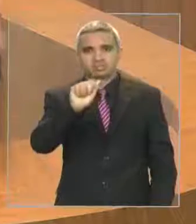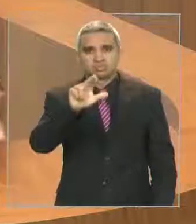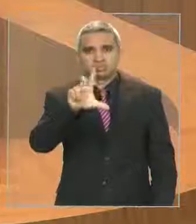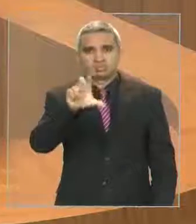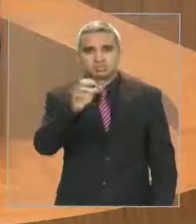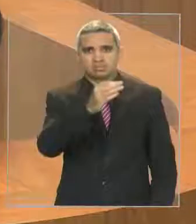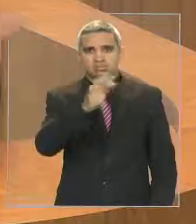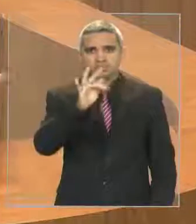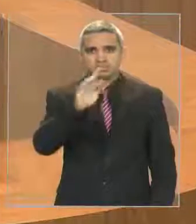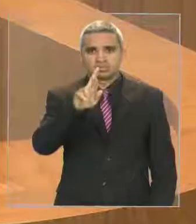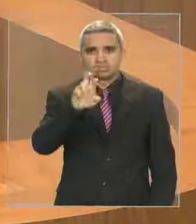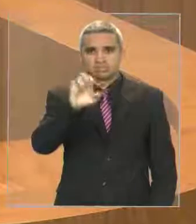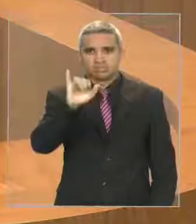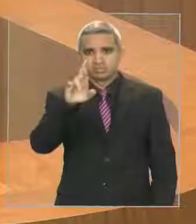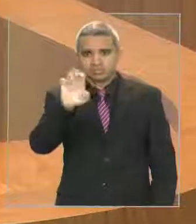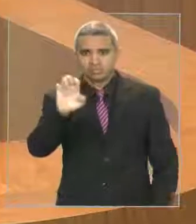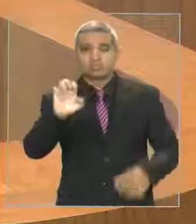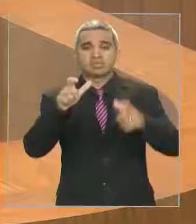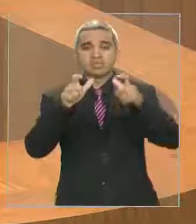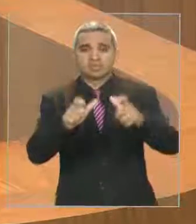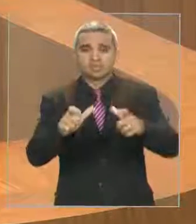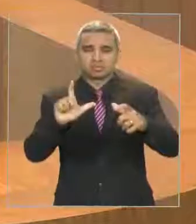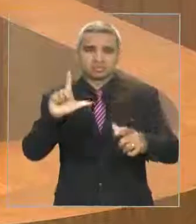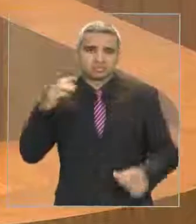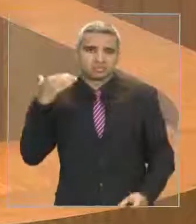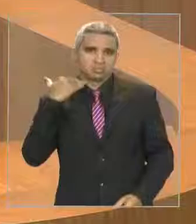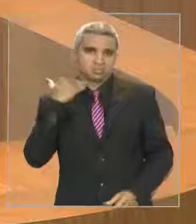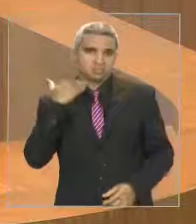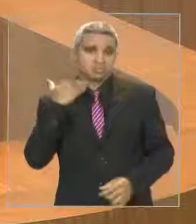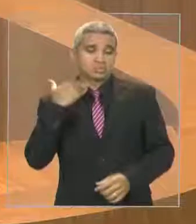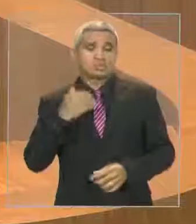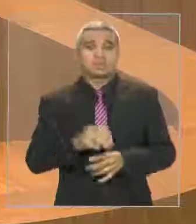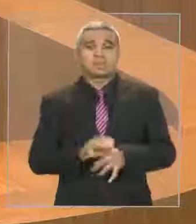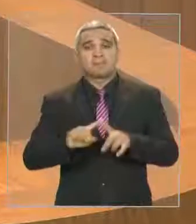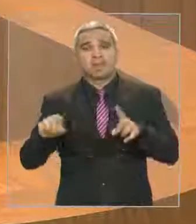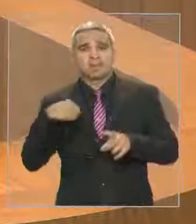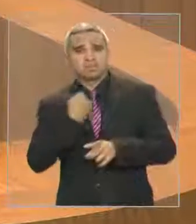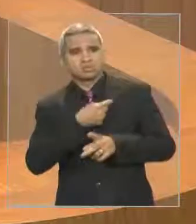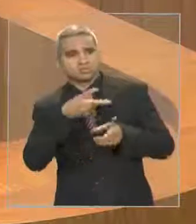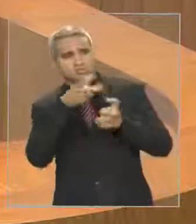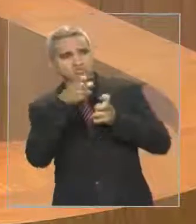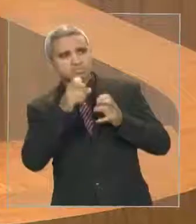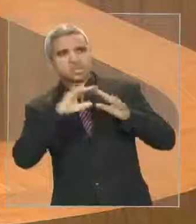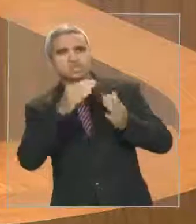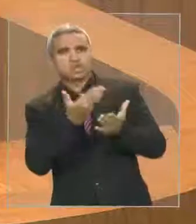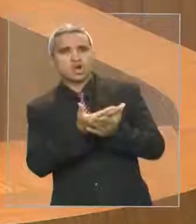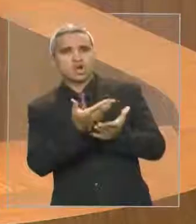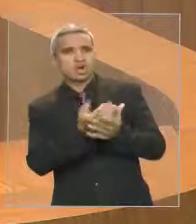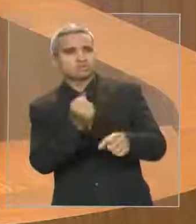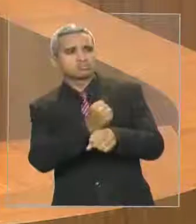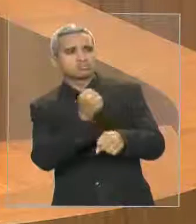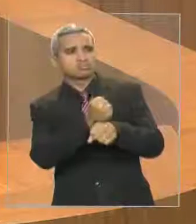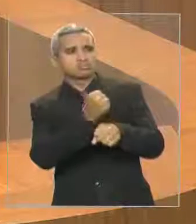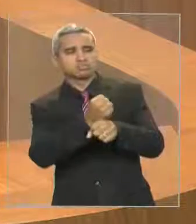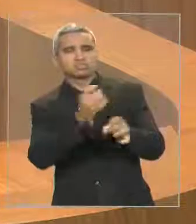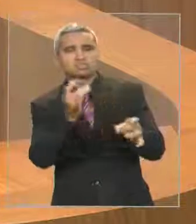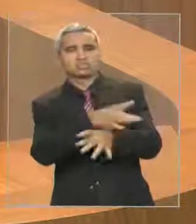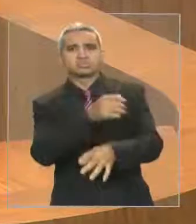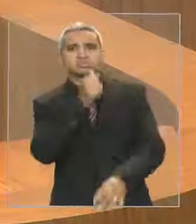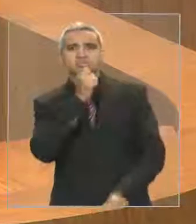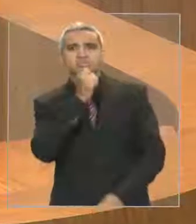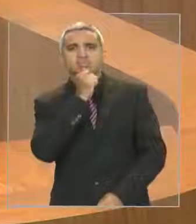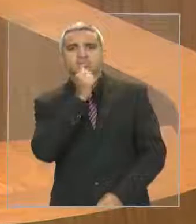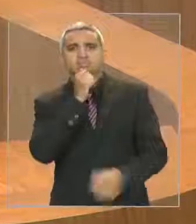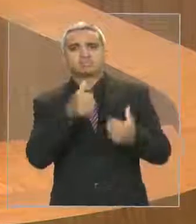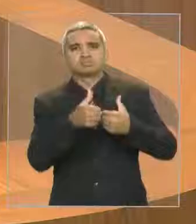verificar in loco, e constatamos que a escola até agora não está funcionando. Até agora os alunos não começaram as aulas,